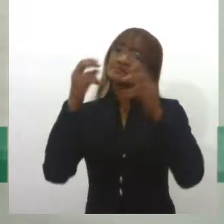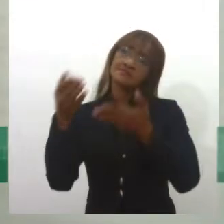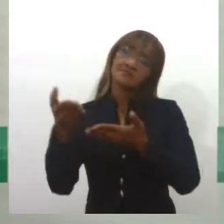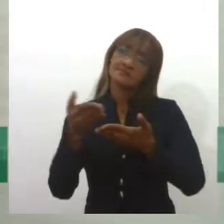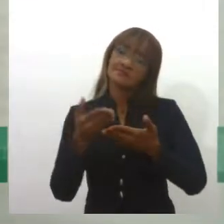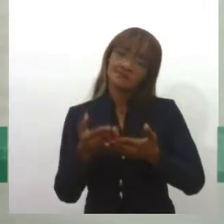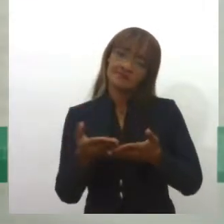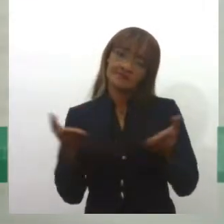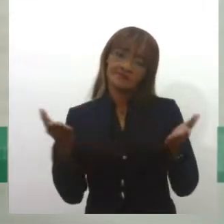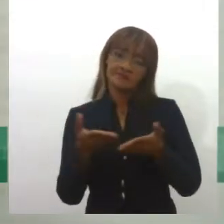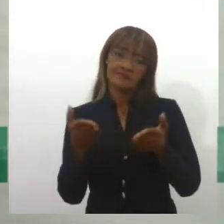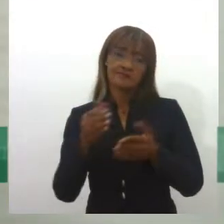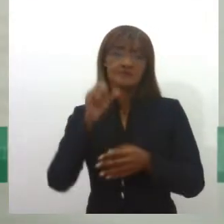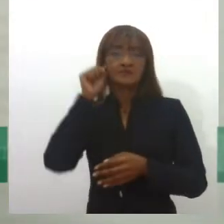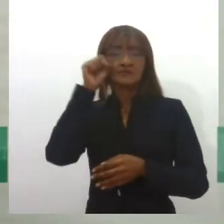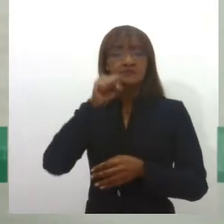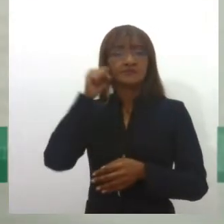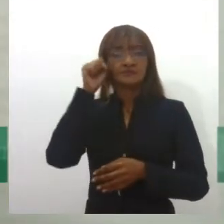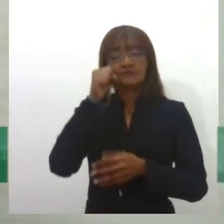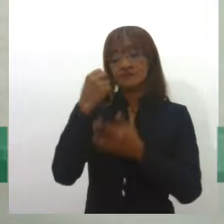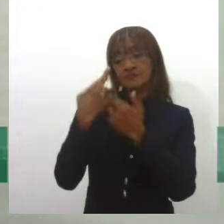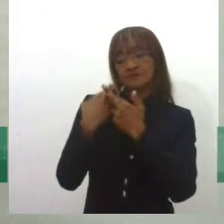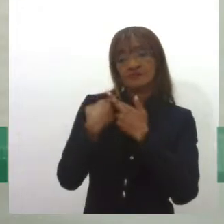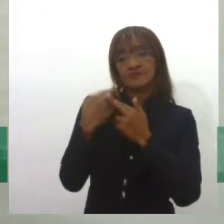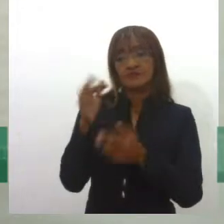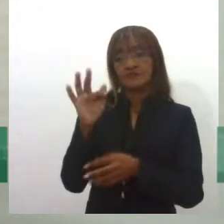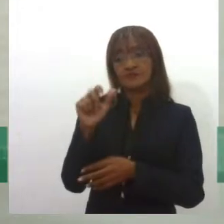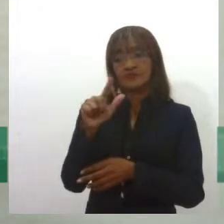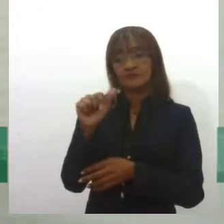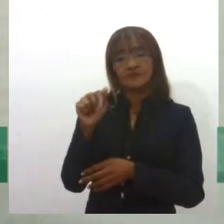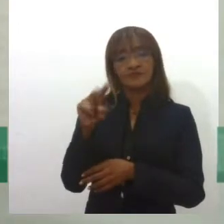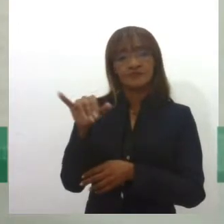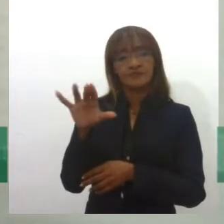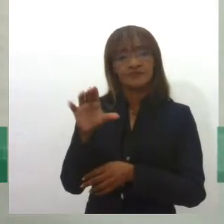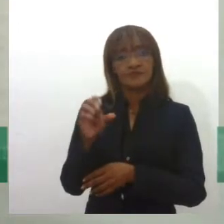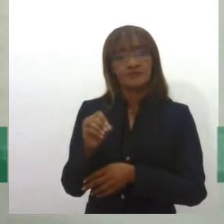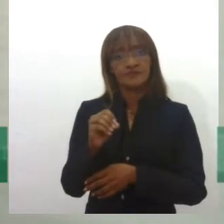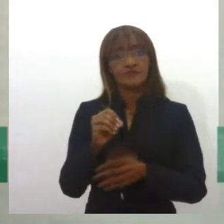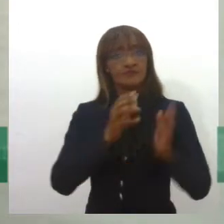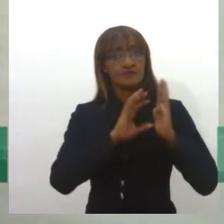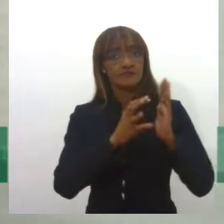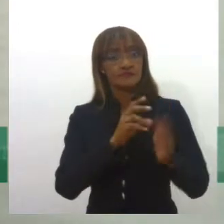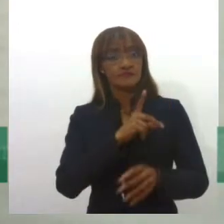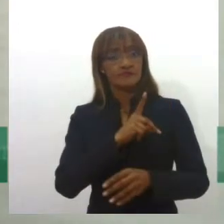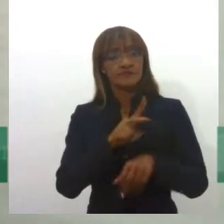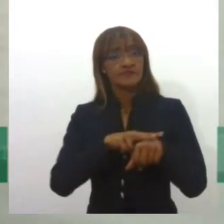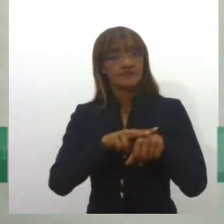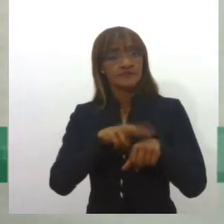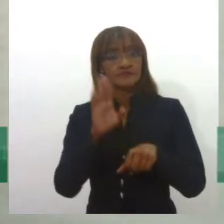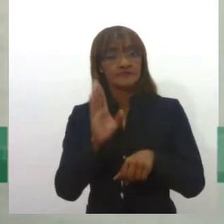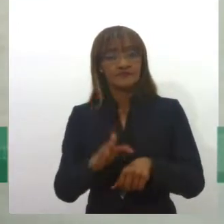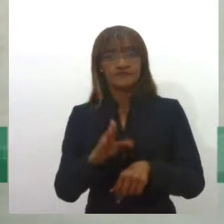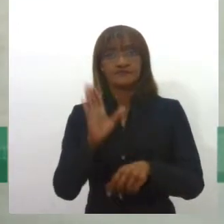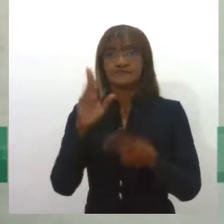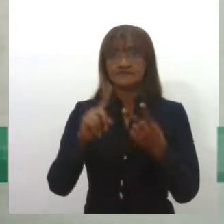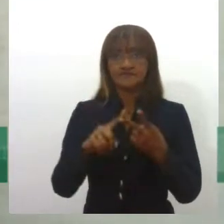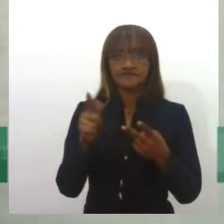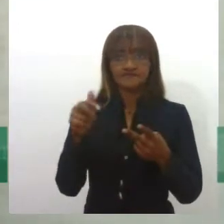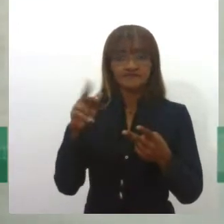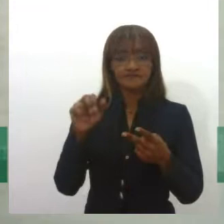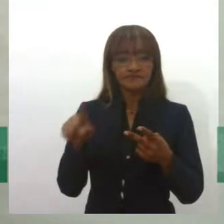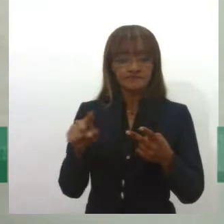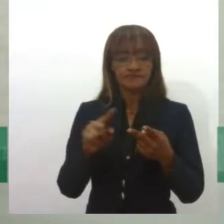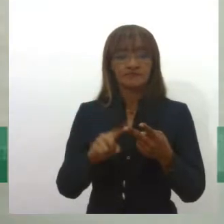agora o senador autor da proposta, Flávio Arnes, do Partido Rede do Paraná. Também recebemos João Luiz Dória, que é presidente do